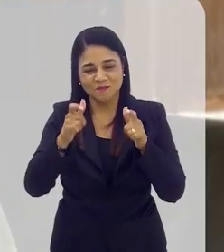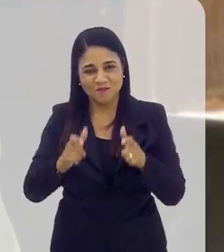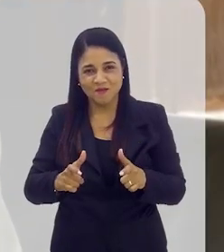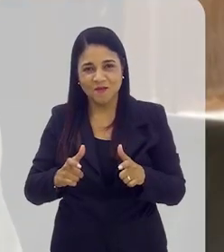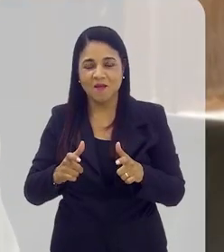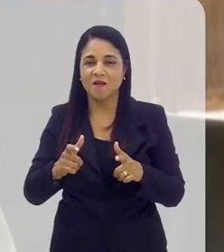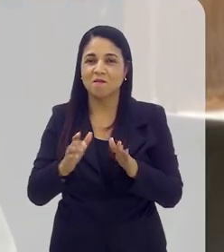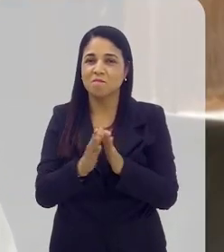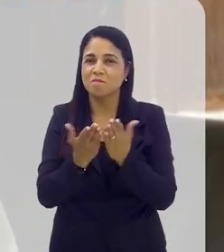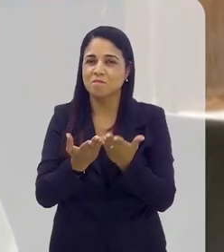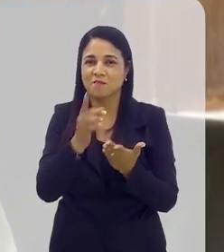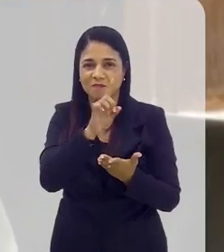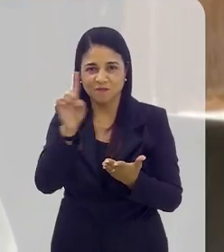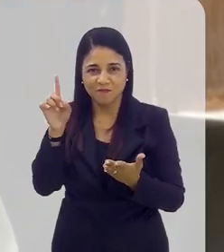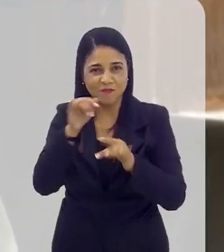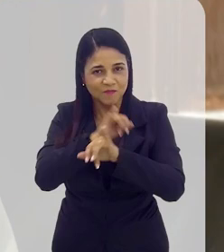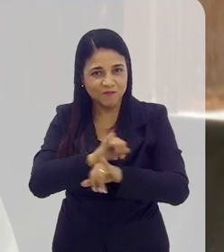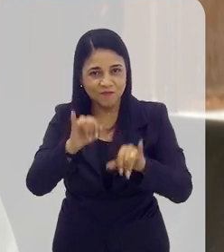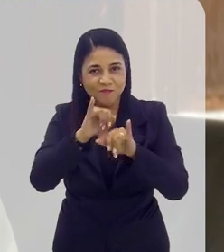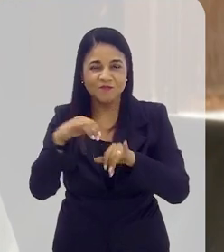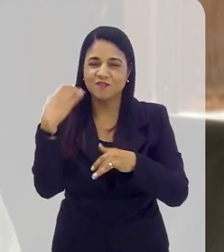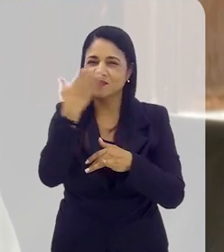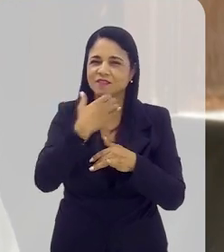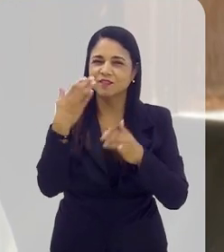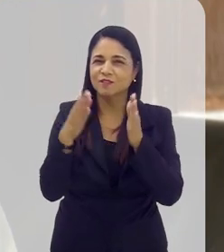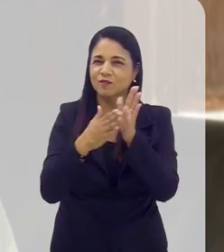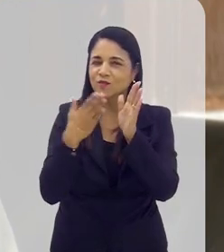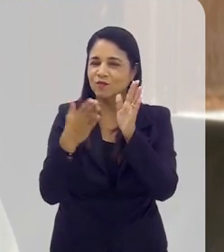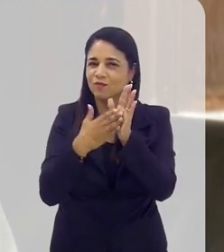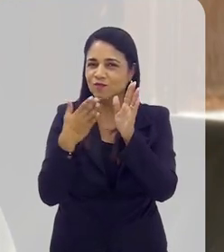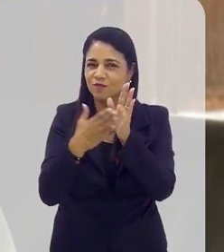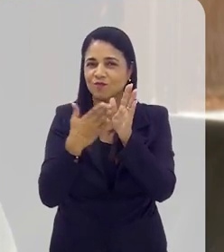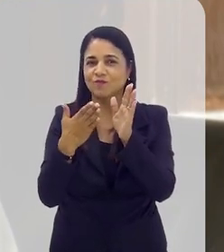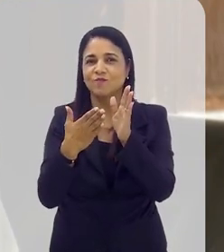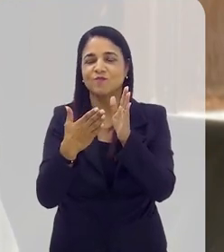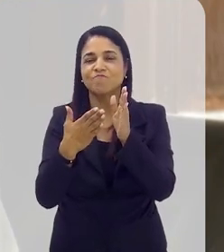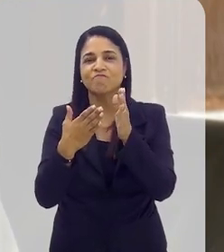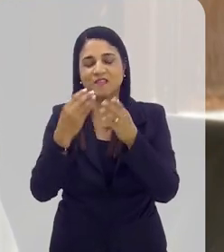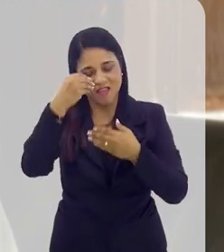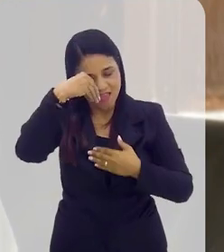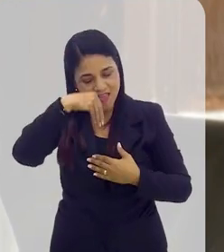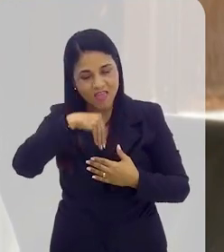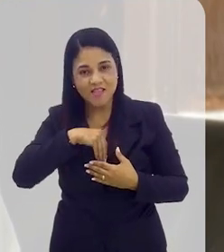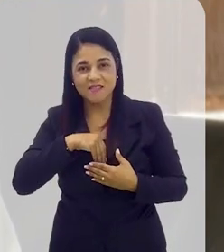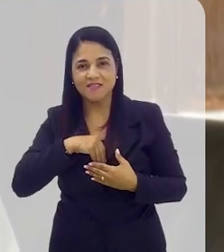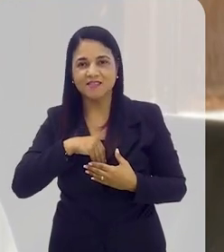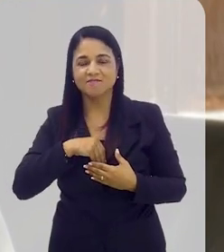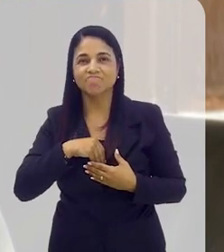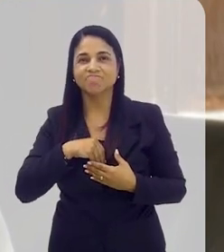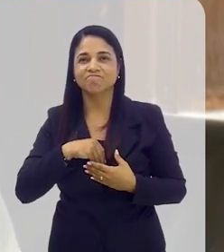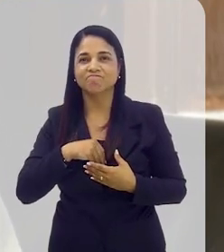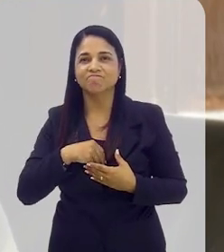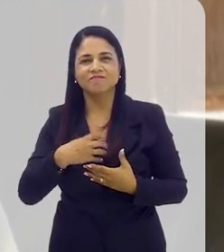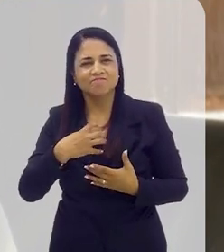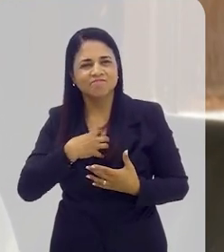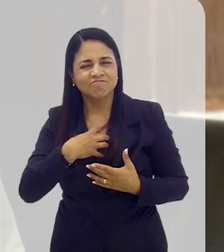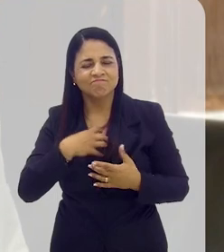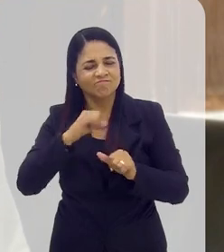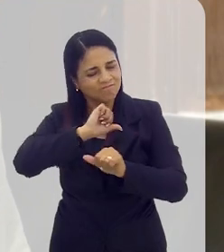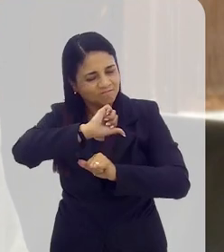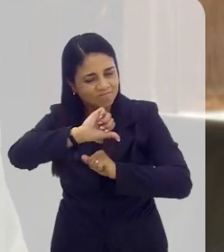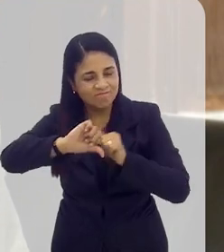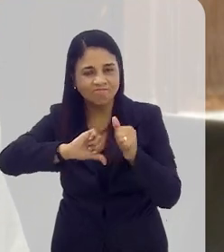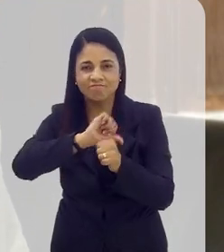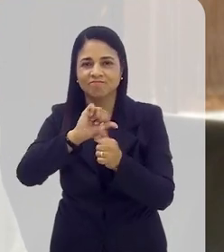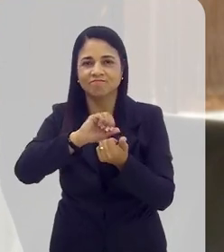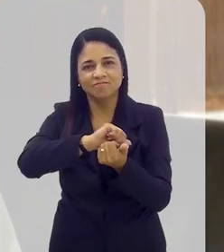né? Um programa tão, tão bonito, tão bom, né? Neste lugar aqui está sendo falada a palavra de Deus, está sendo cantado, louvor, verdade, algo